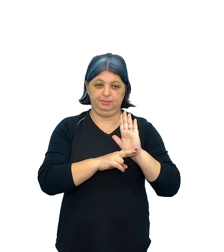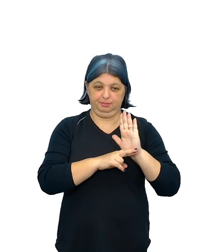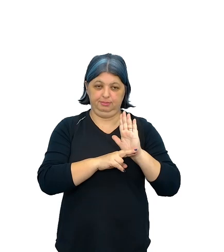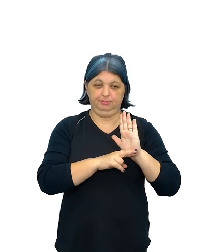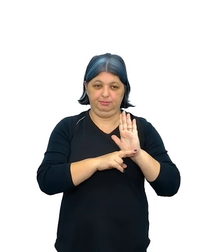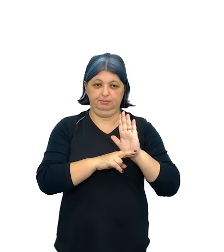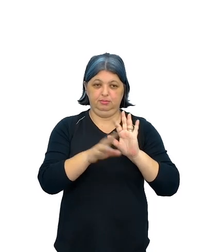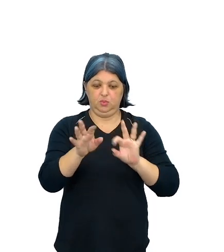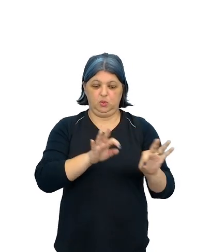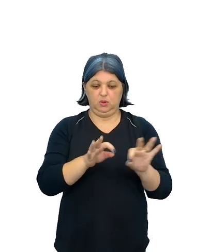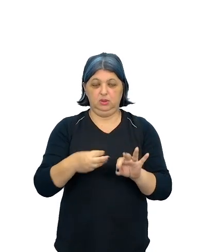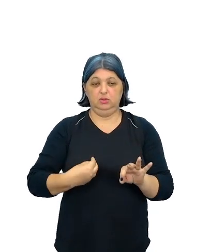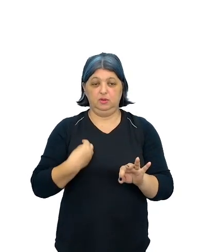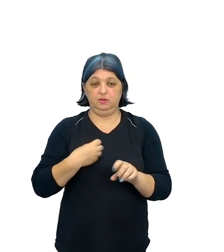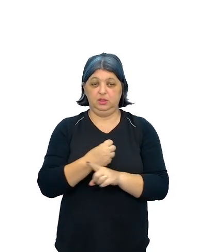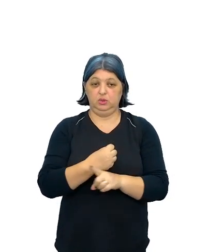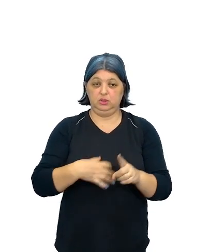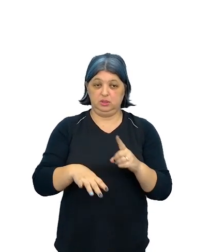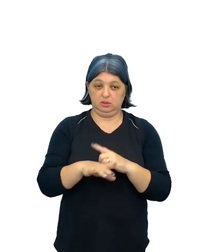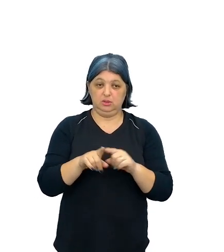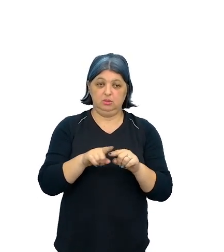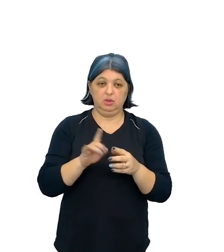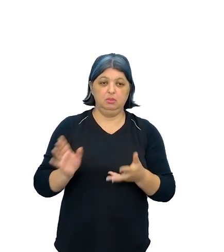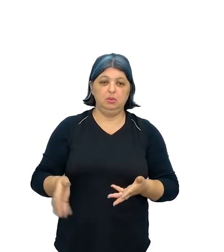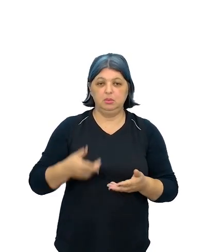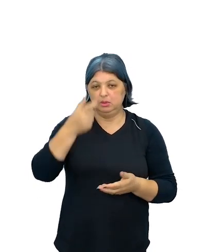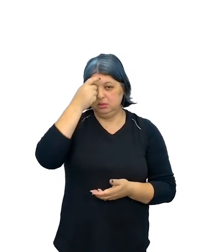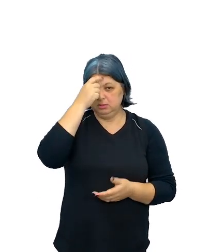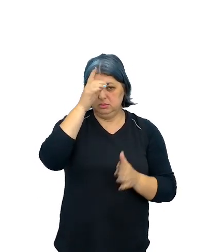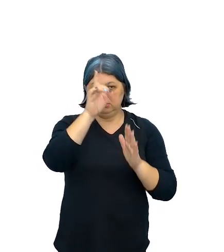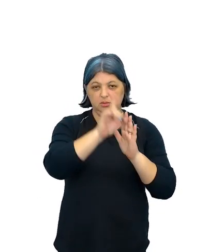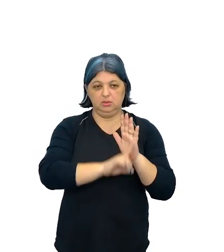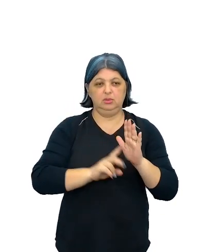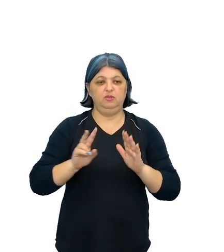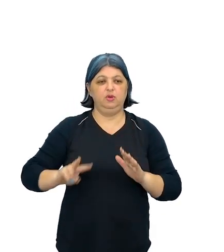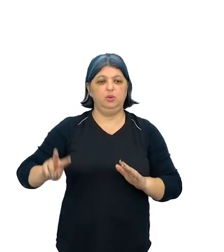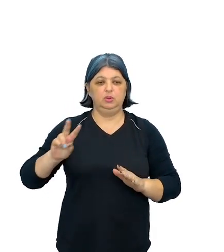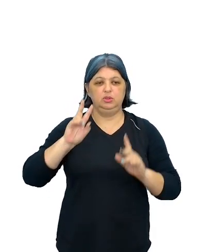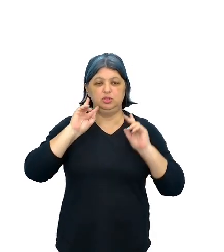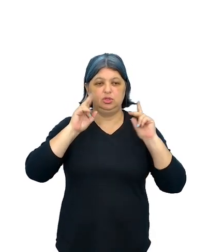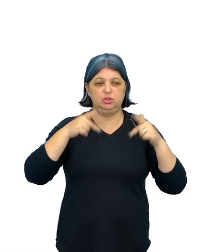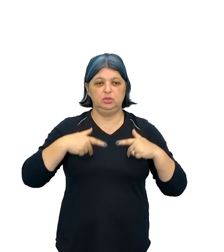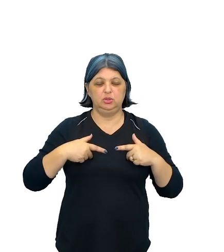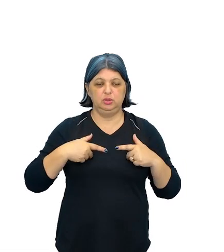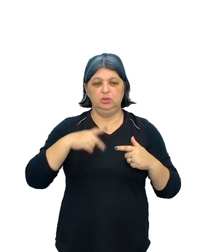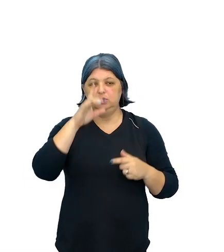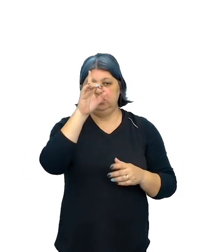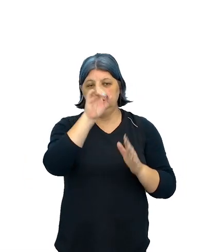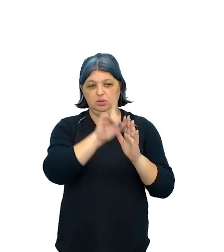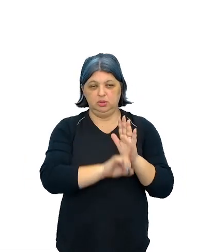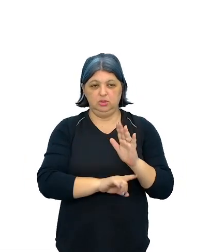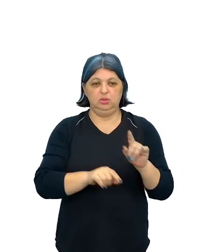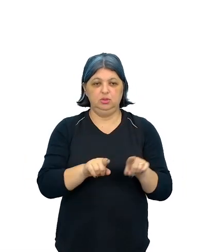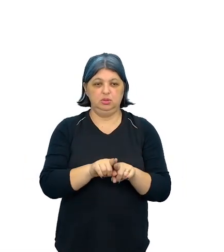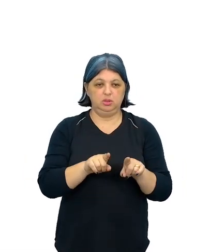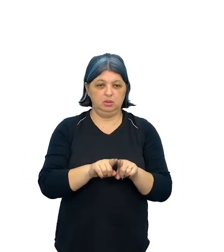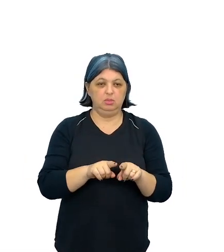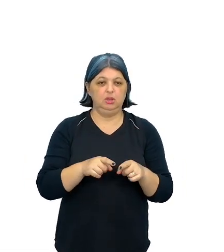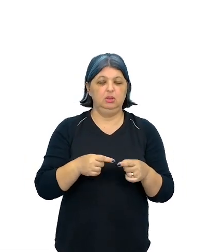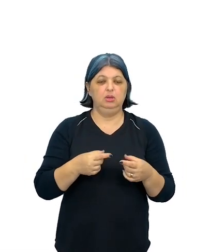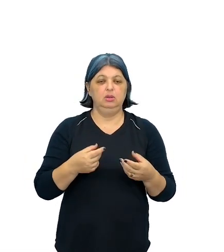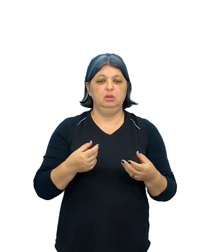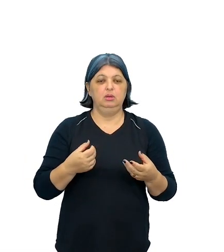organizam a vida em sociedade, promove a consciência dos direitos, a valorização dos direitos humanos e a formação de uma